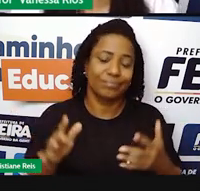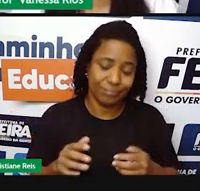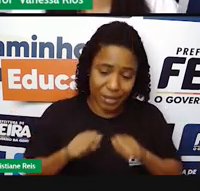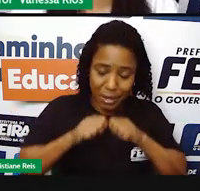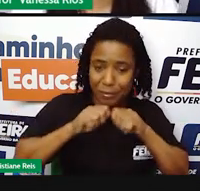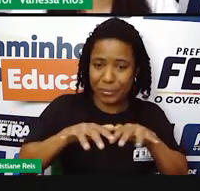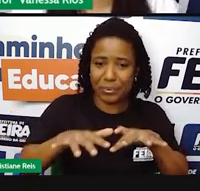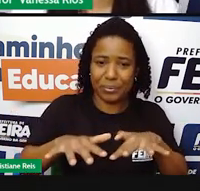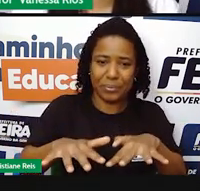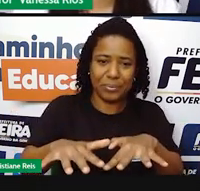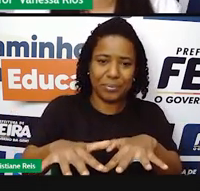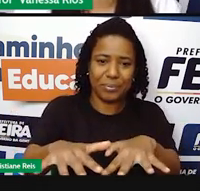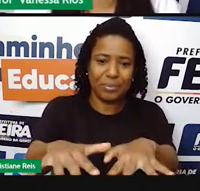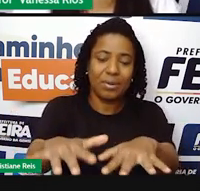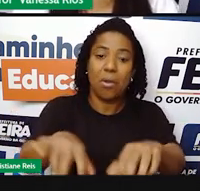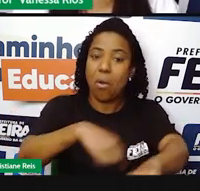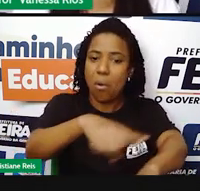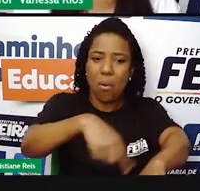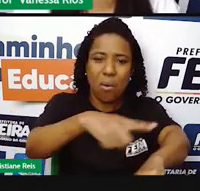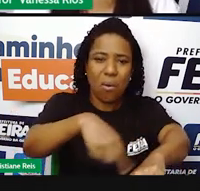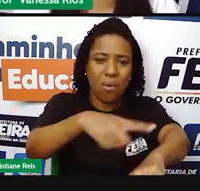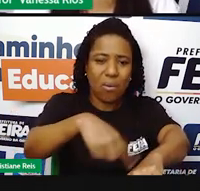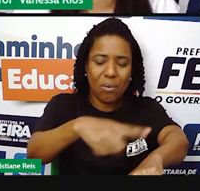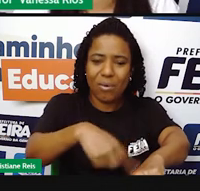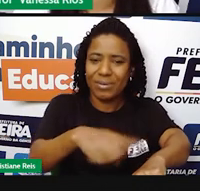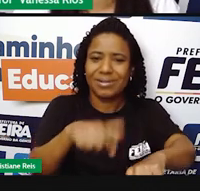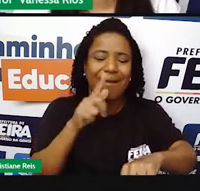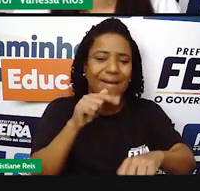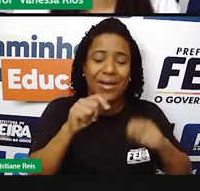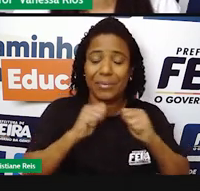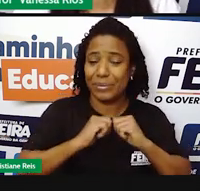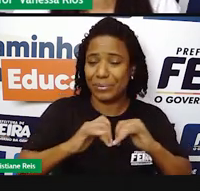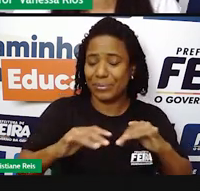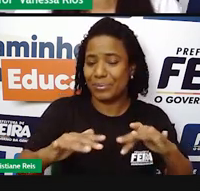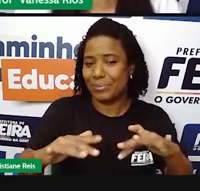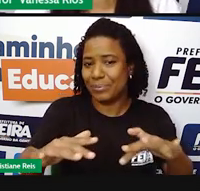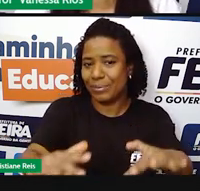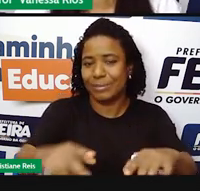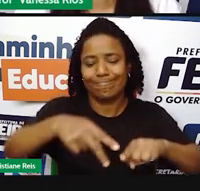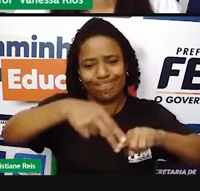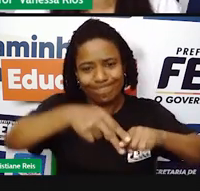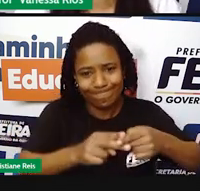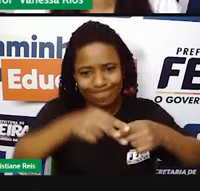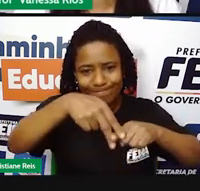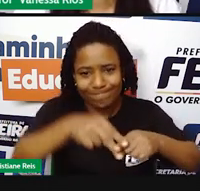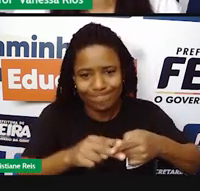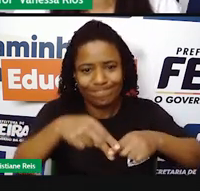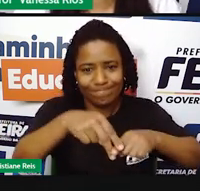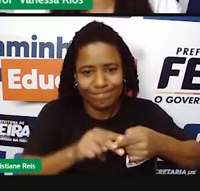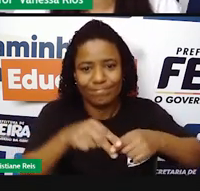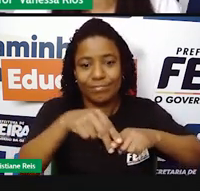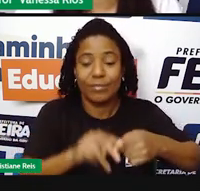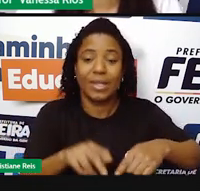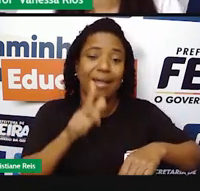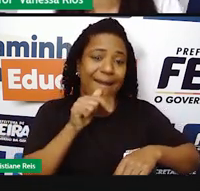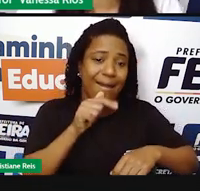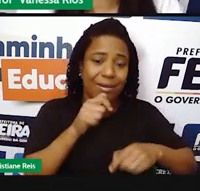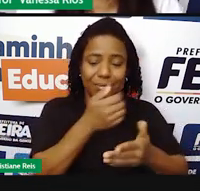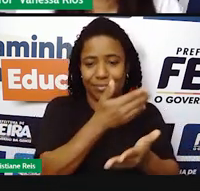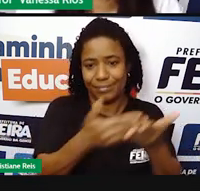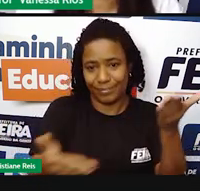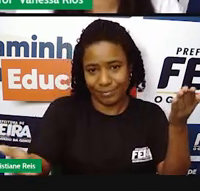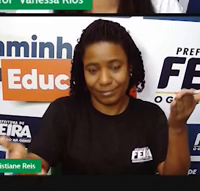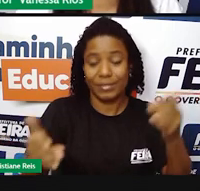aí, passe às vezes muitas horas para que isso seja resolvido, e o desperdício de água acontece porque é uma